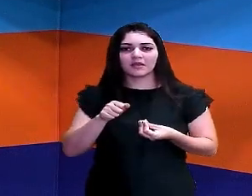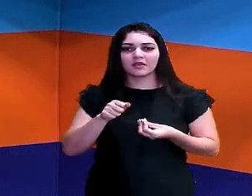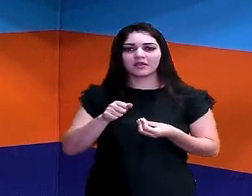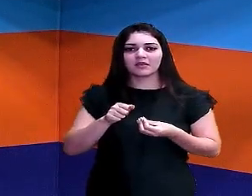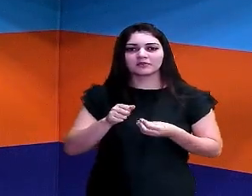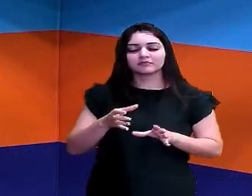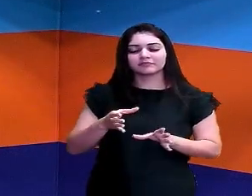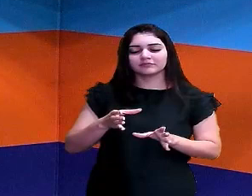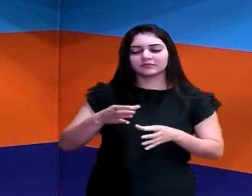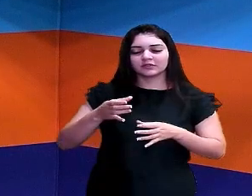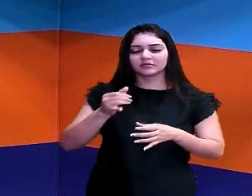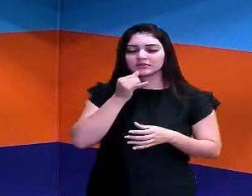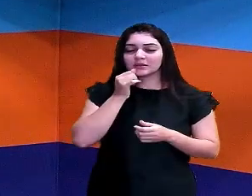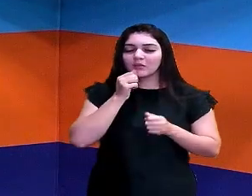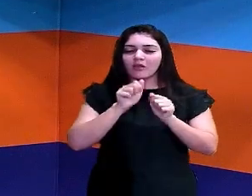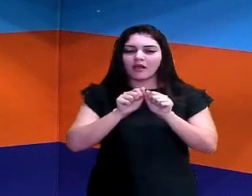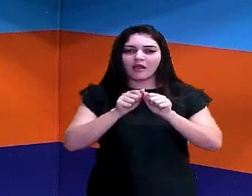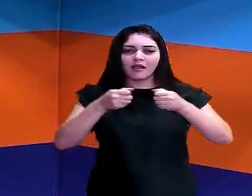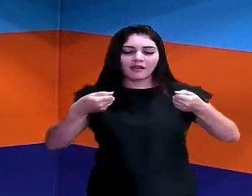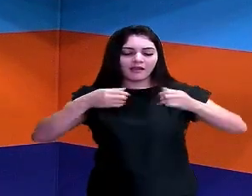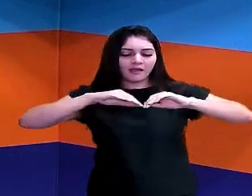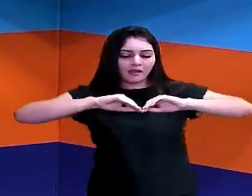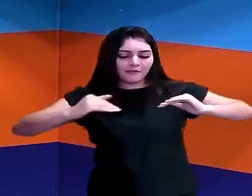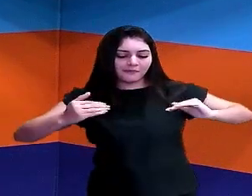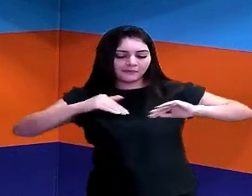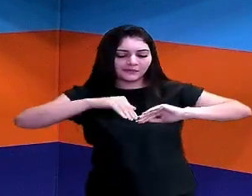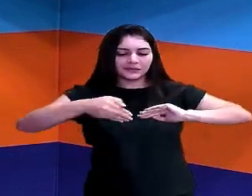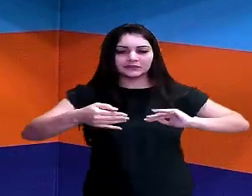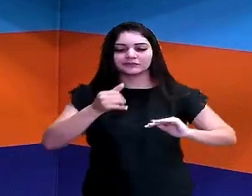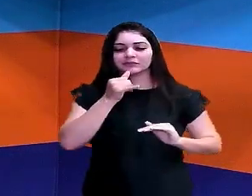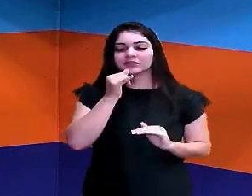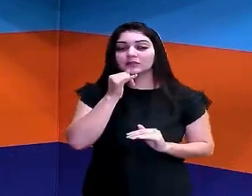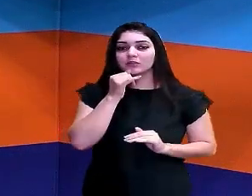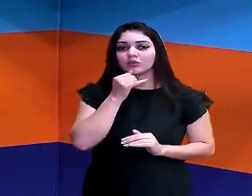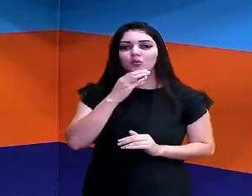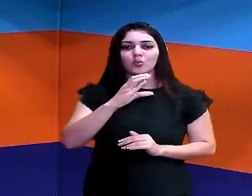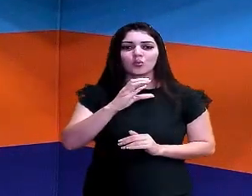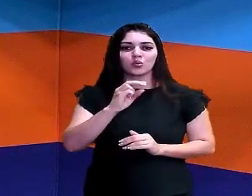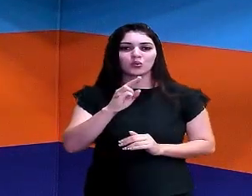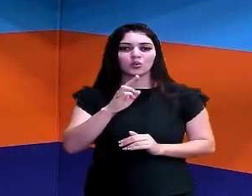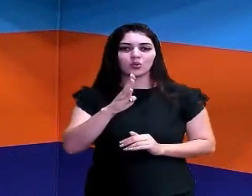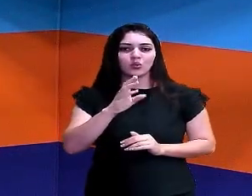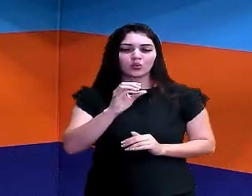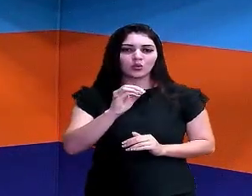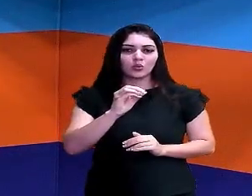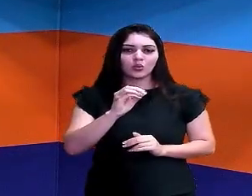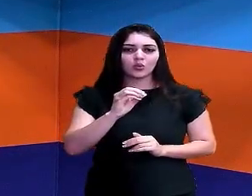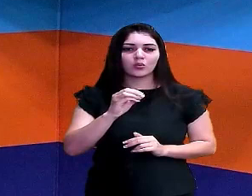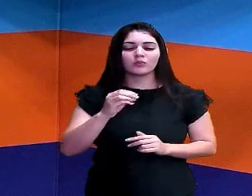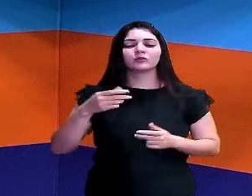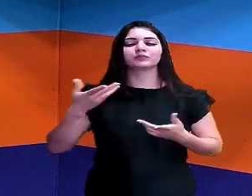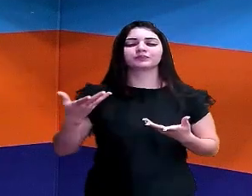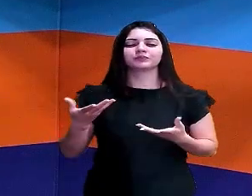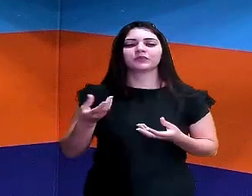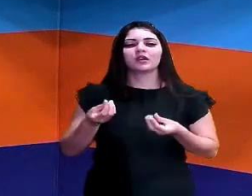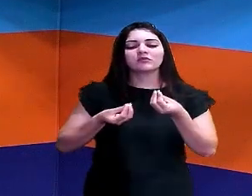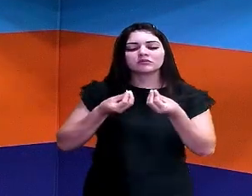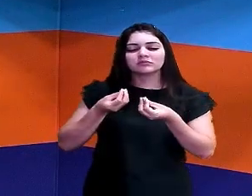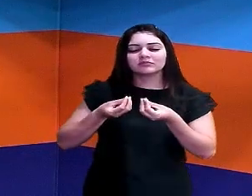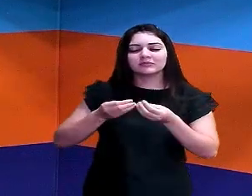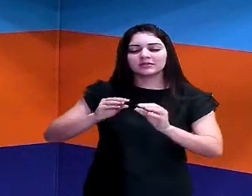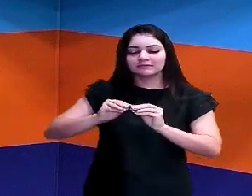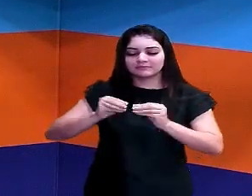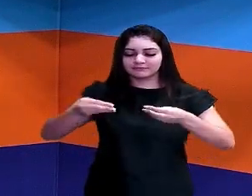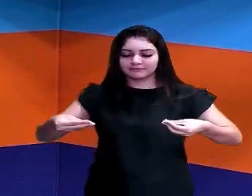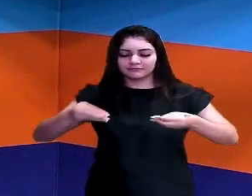ele, abrisse ele todinho, tá? Então, quando eu pego um cubo, tá, e eu abro ele, eu desmonto ele, eu tenho